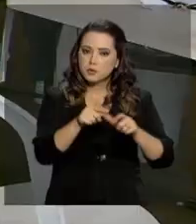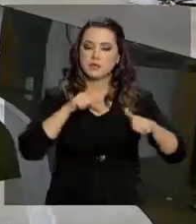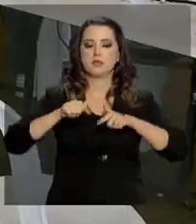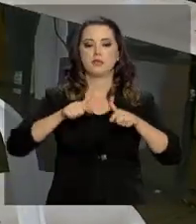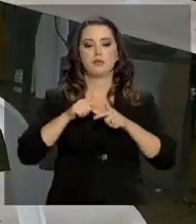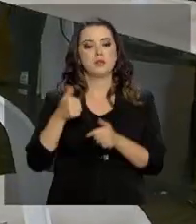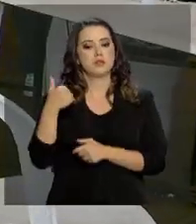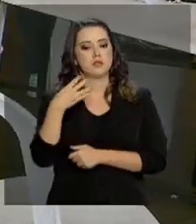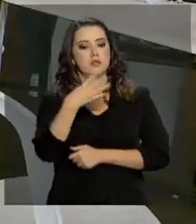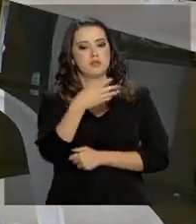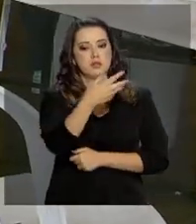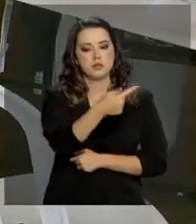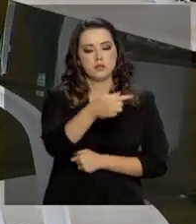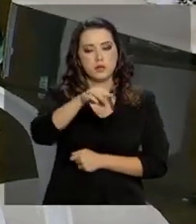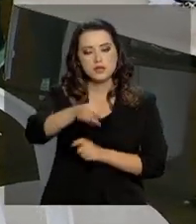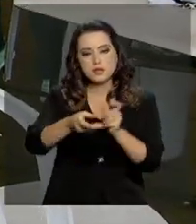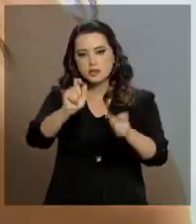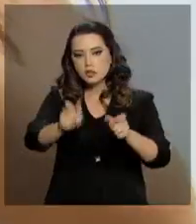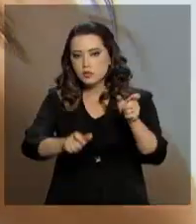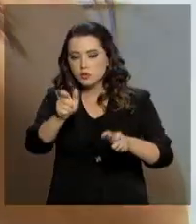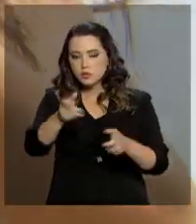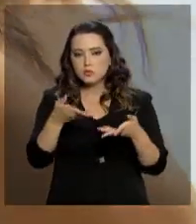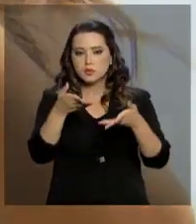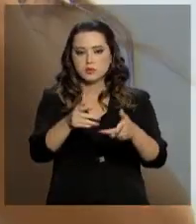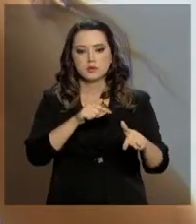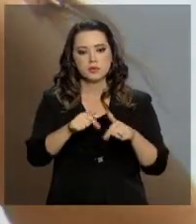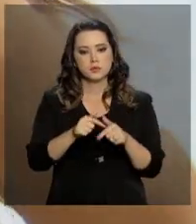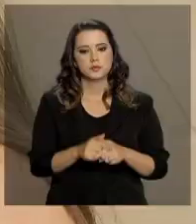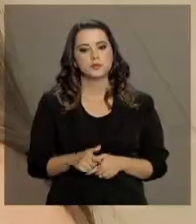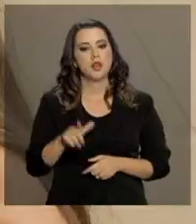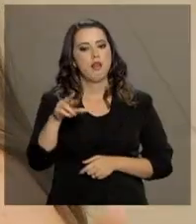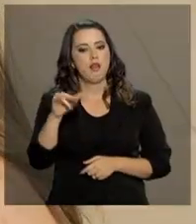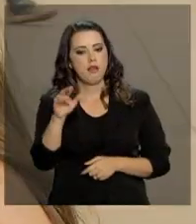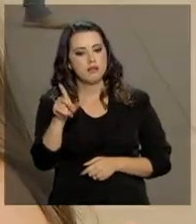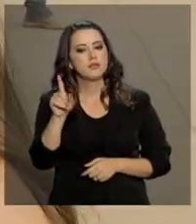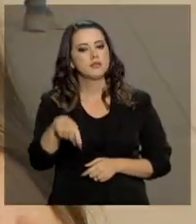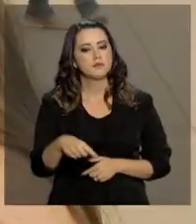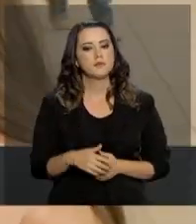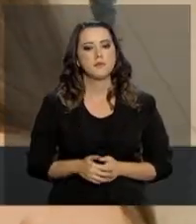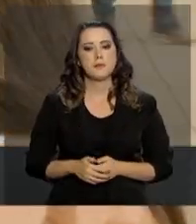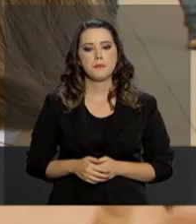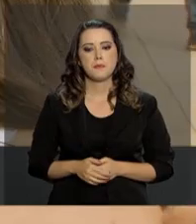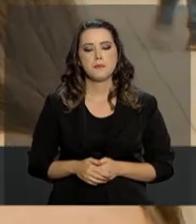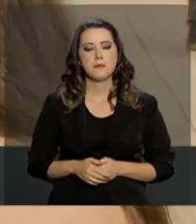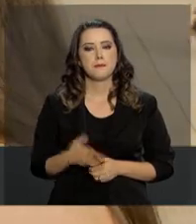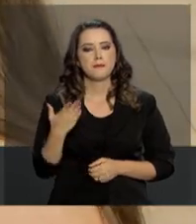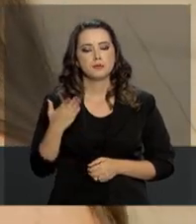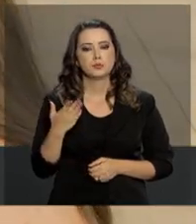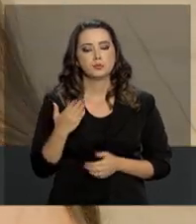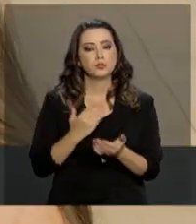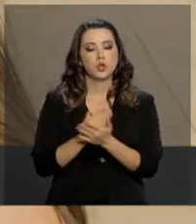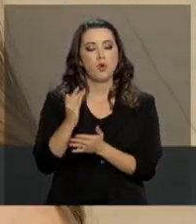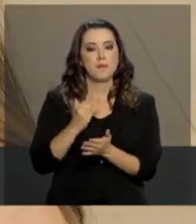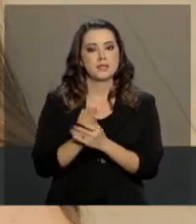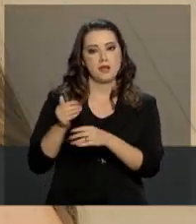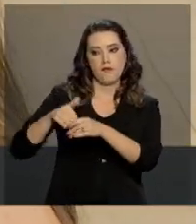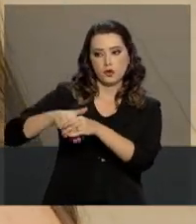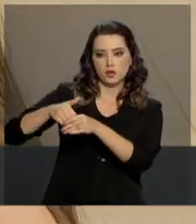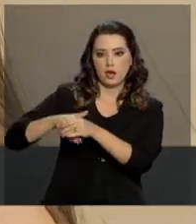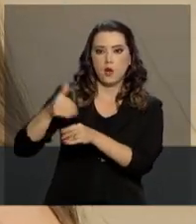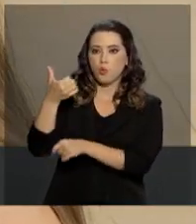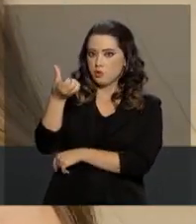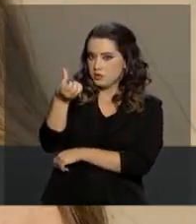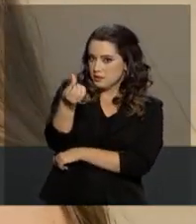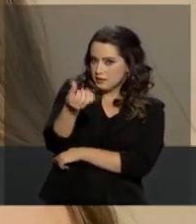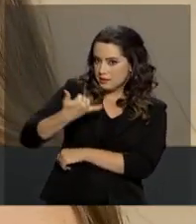147 milhões de eleitores e eleitoras. Lara é uma delas. Com 16 anos eu já tinha essa visão de ser um jovem